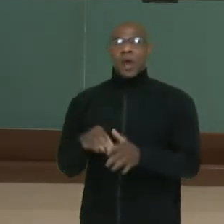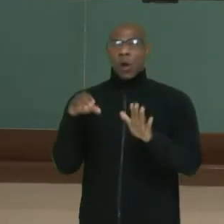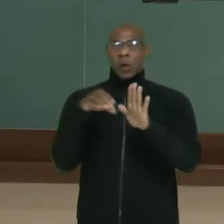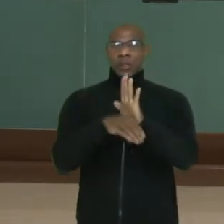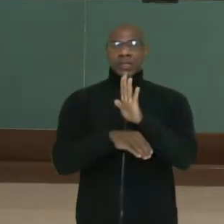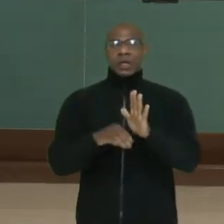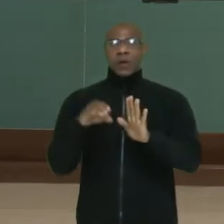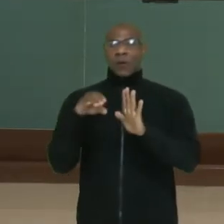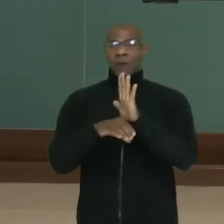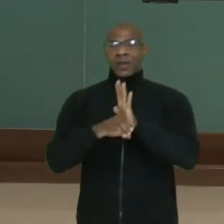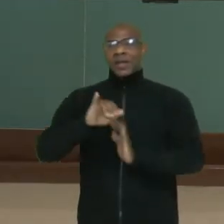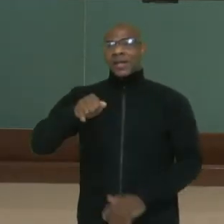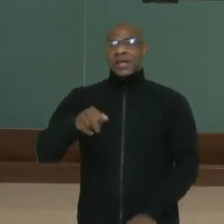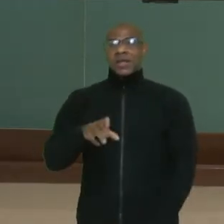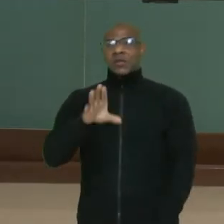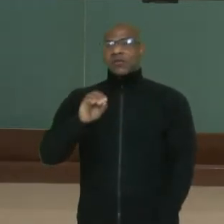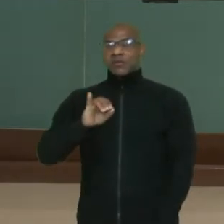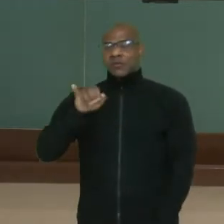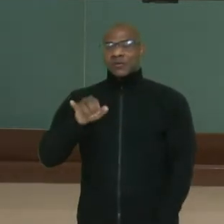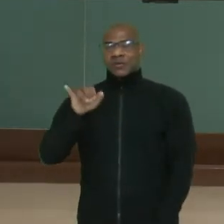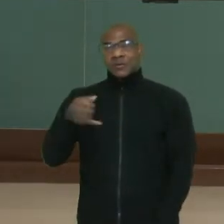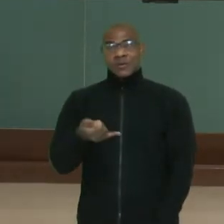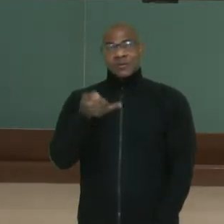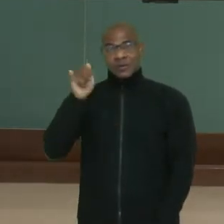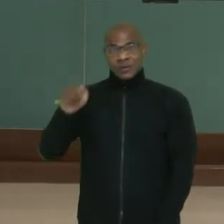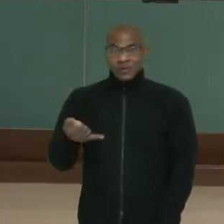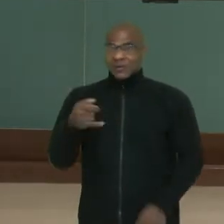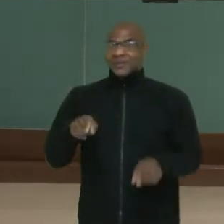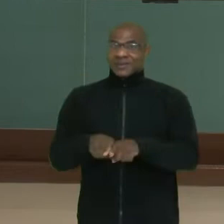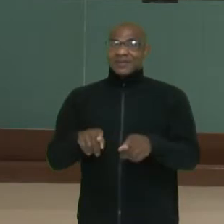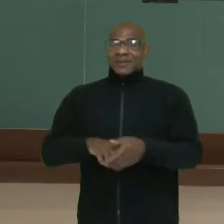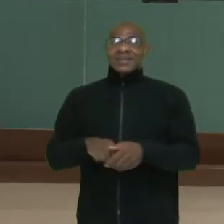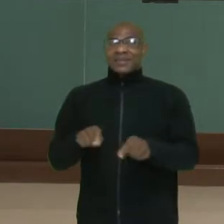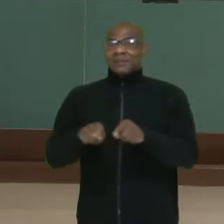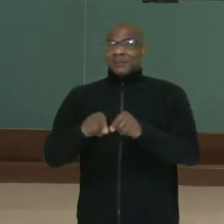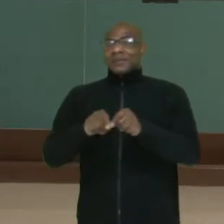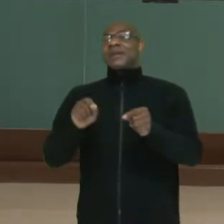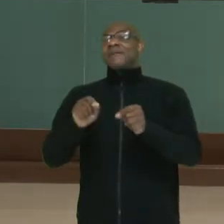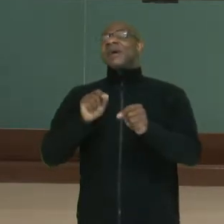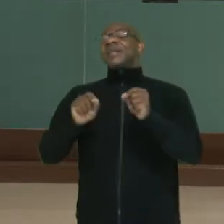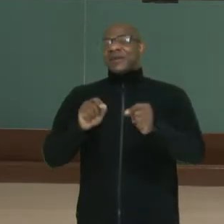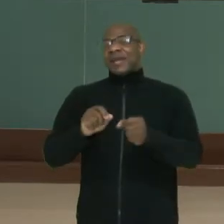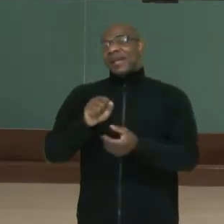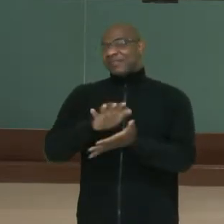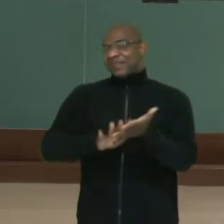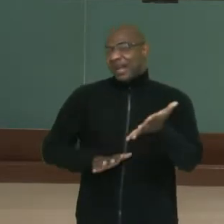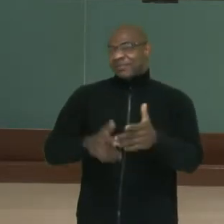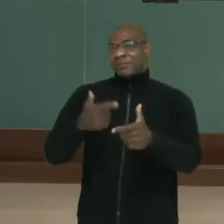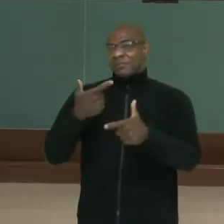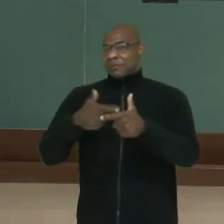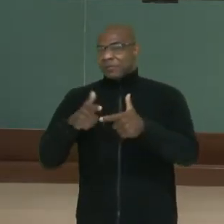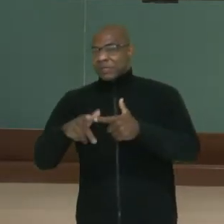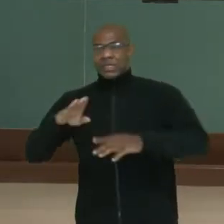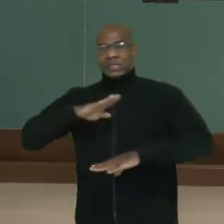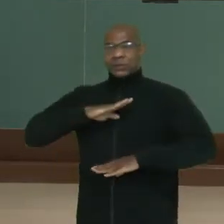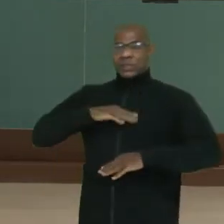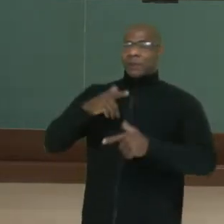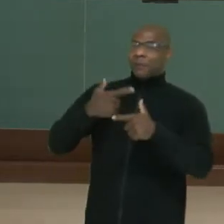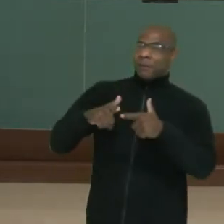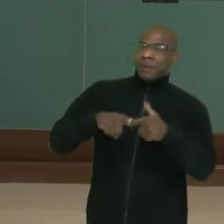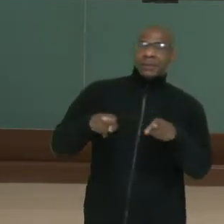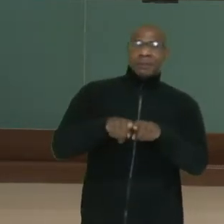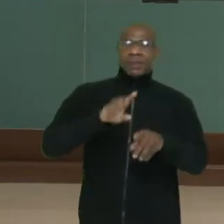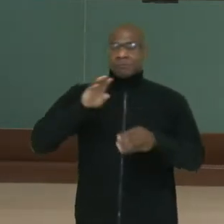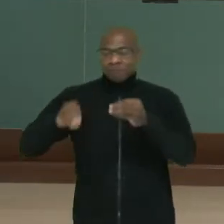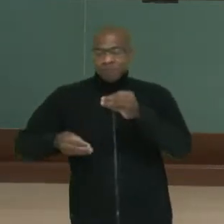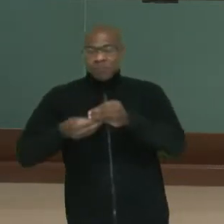Conceituar juros simples é o nosso objetivo. E resolver e elaborar problemas que envolvam porcentagem e a sua aplicação,